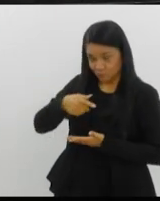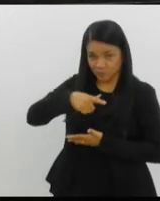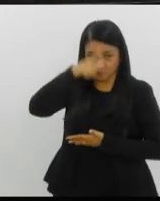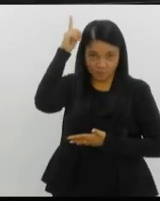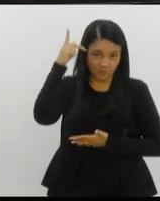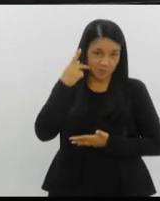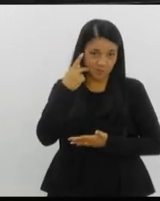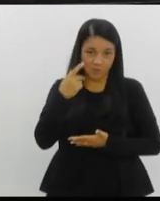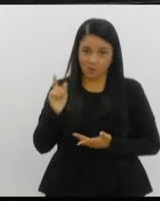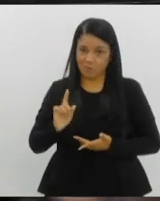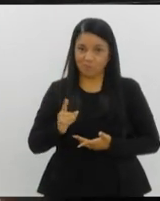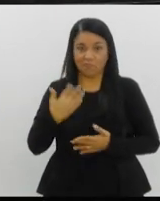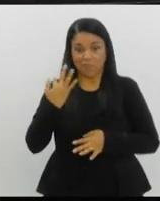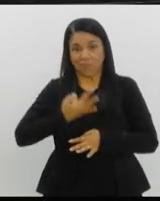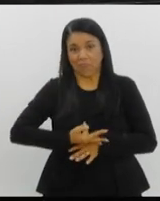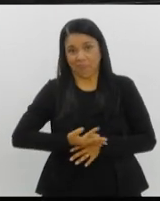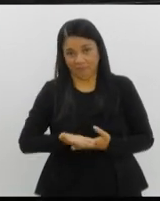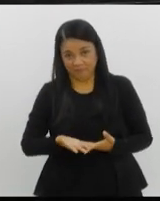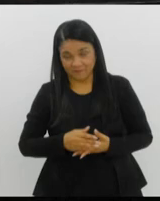está aí.